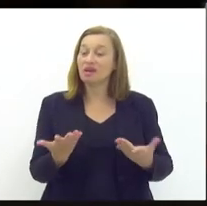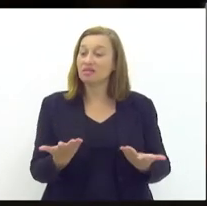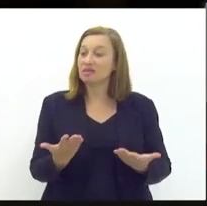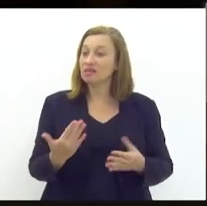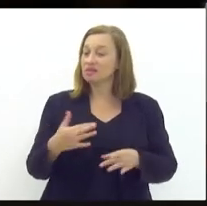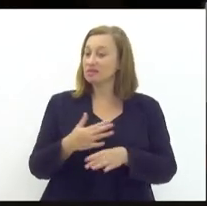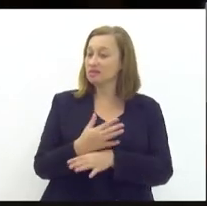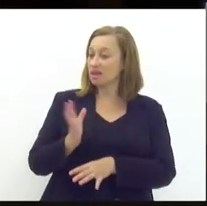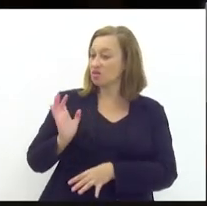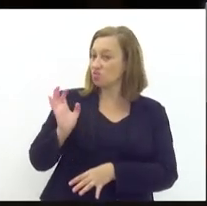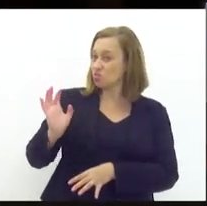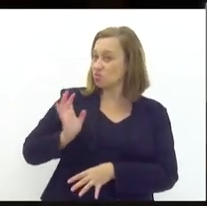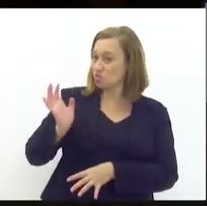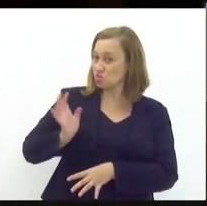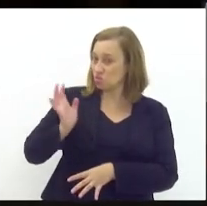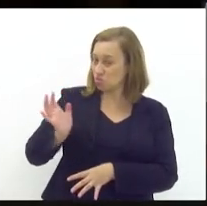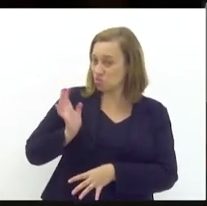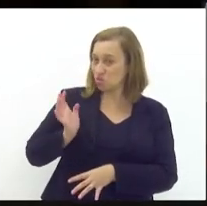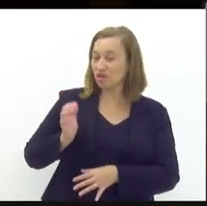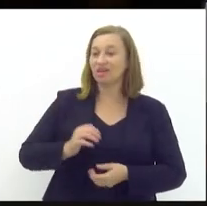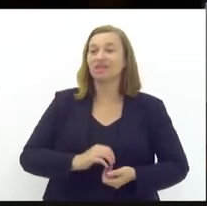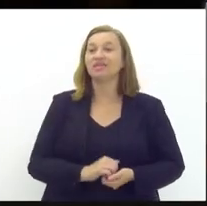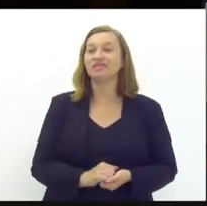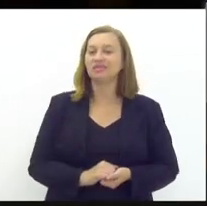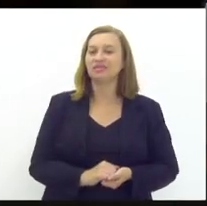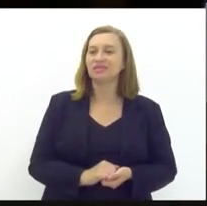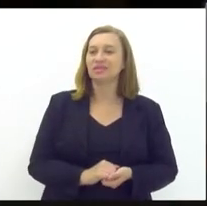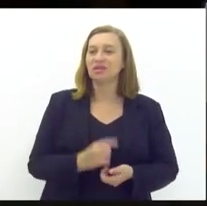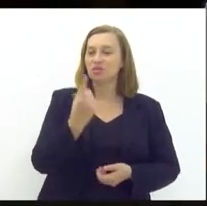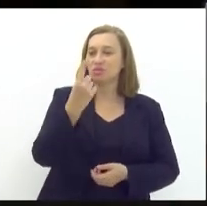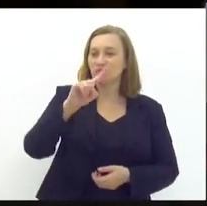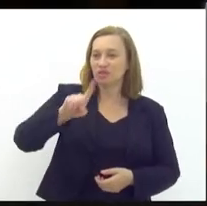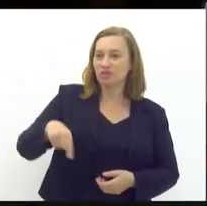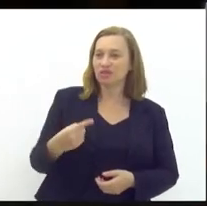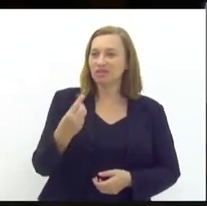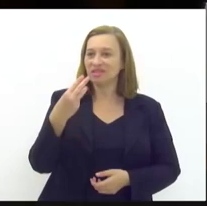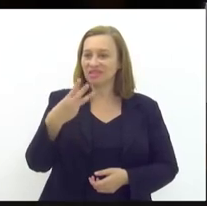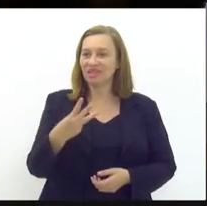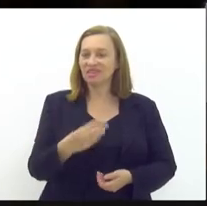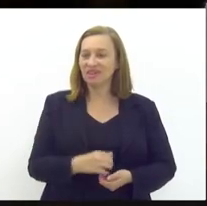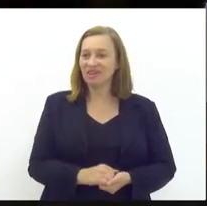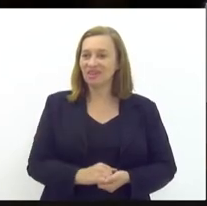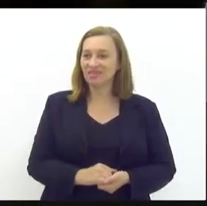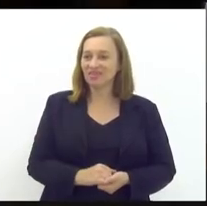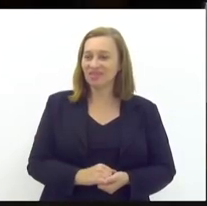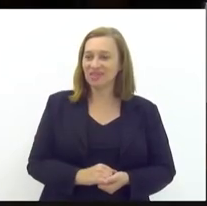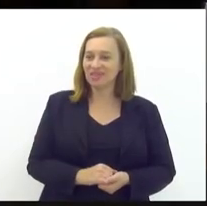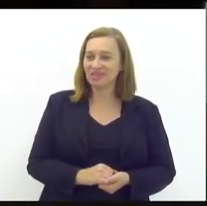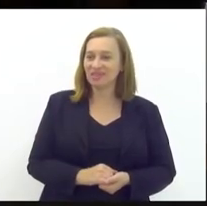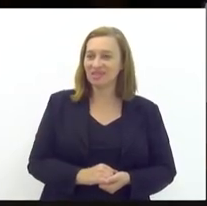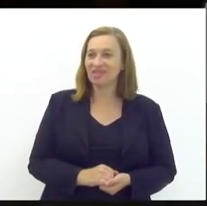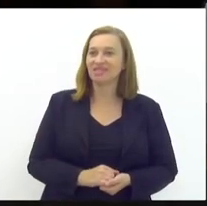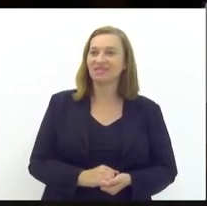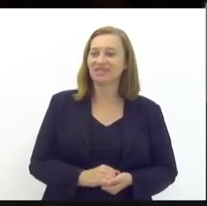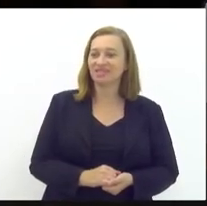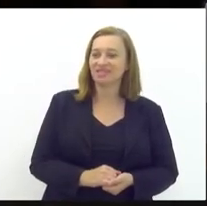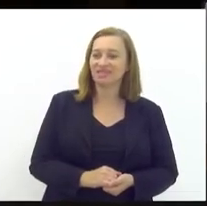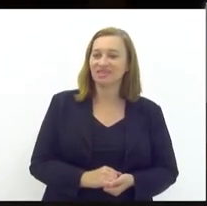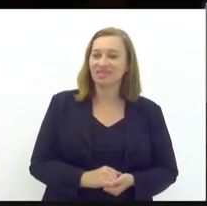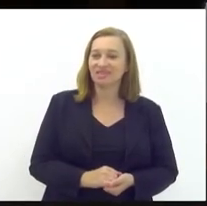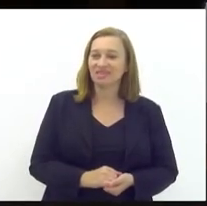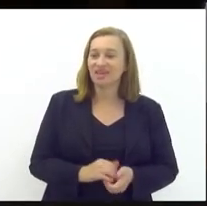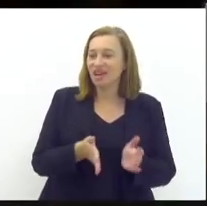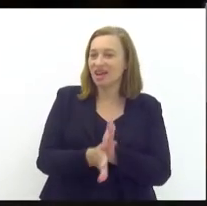luxo para a saúde de educação é 1,3 e 1,3 e os dois vou dizer 1,3 ou seja a cada real que sobe da renda as pessoas